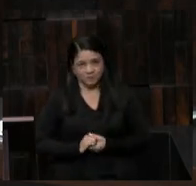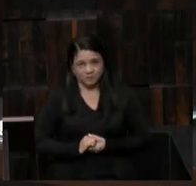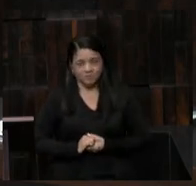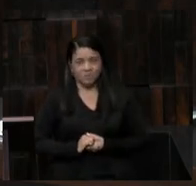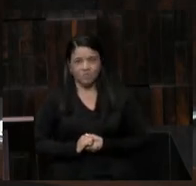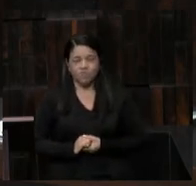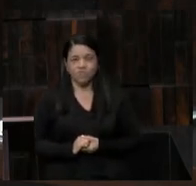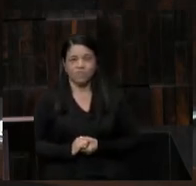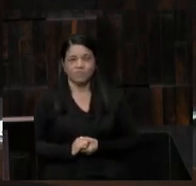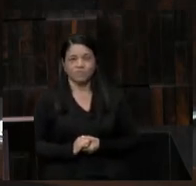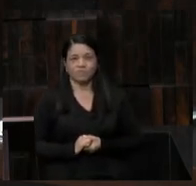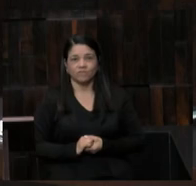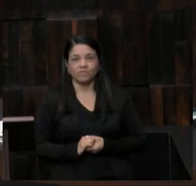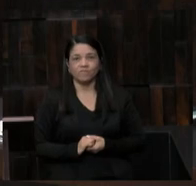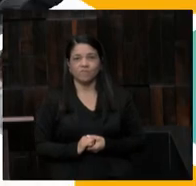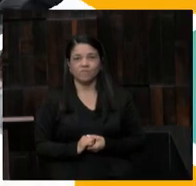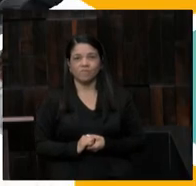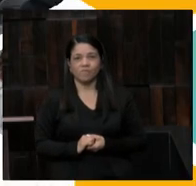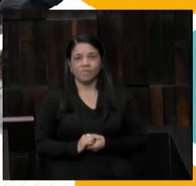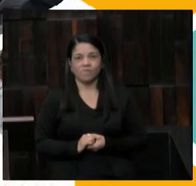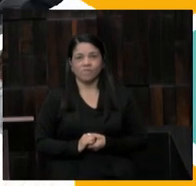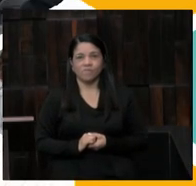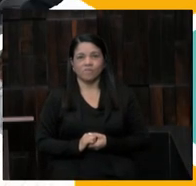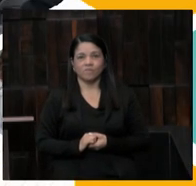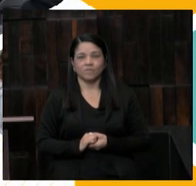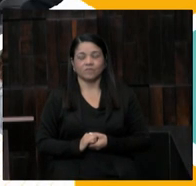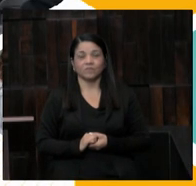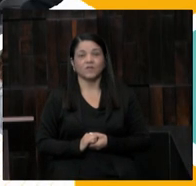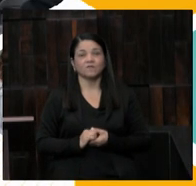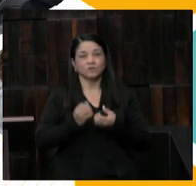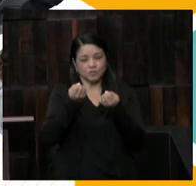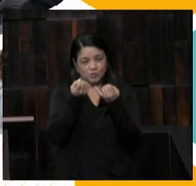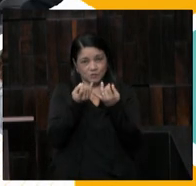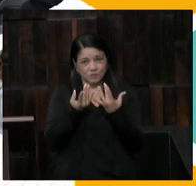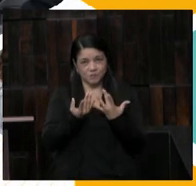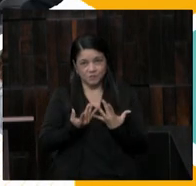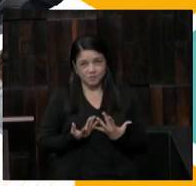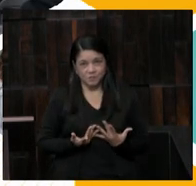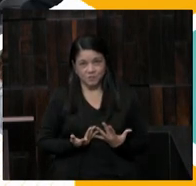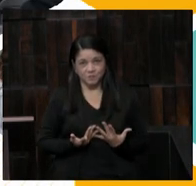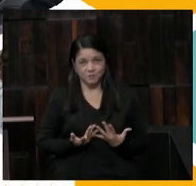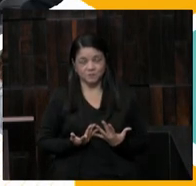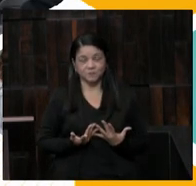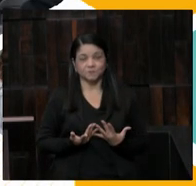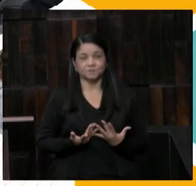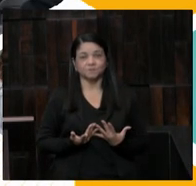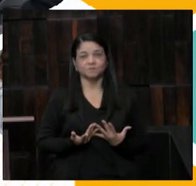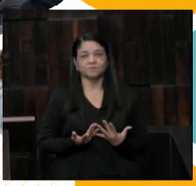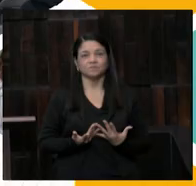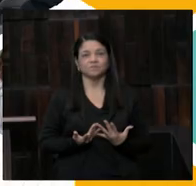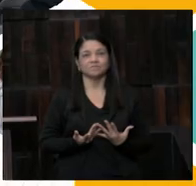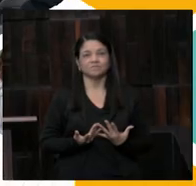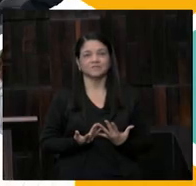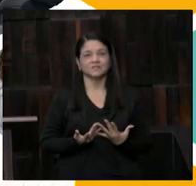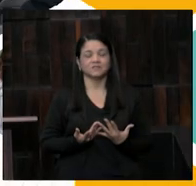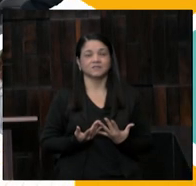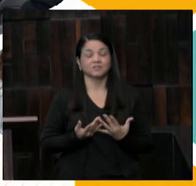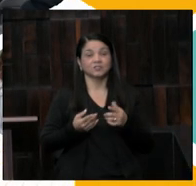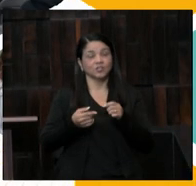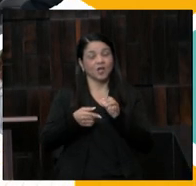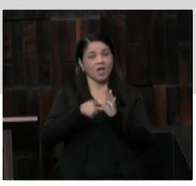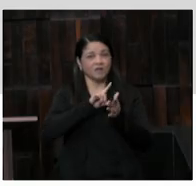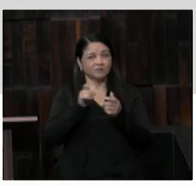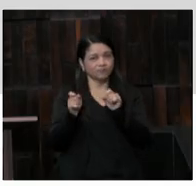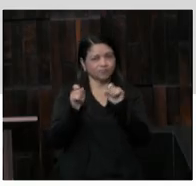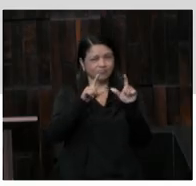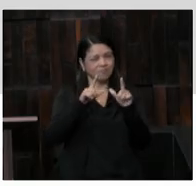Vai entrar? Bom, eu vou falando um pouquinho. Ah, tá bom. Bom, tinha um outro slide antes, mas pode começar